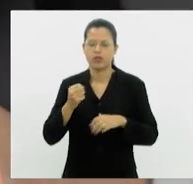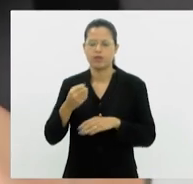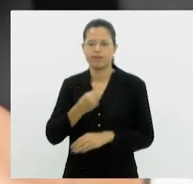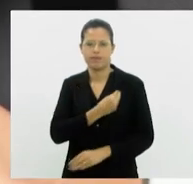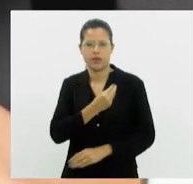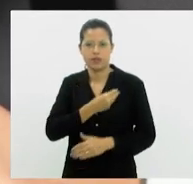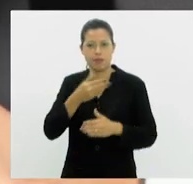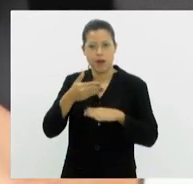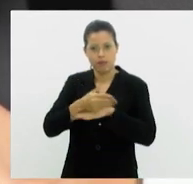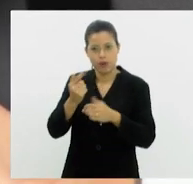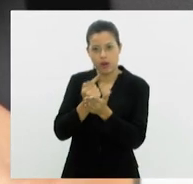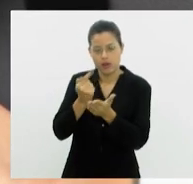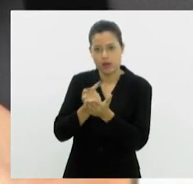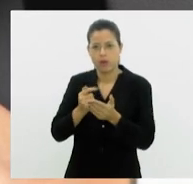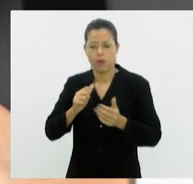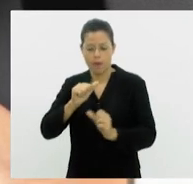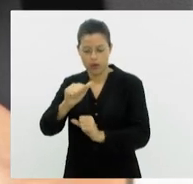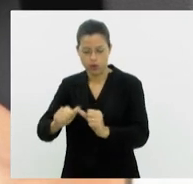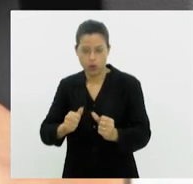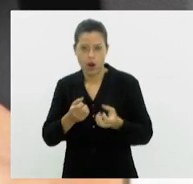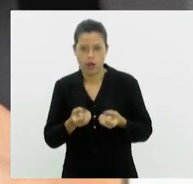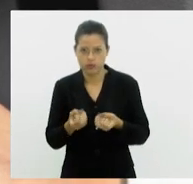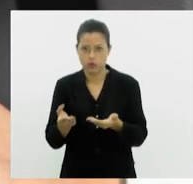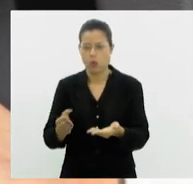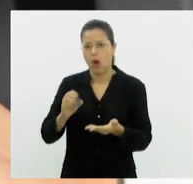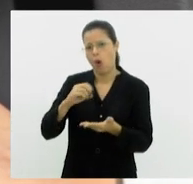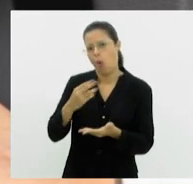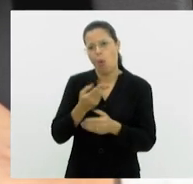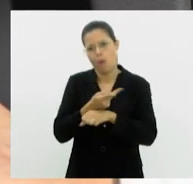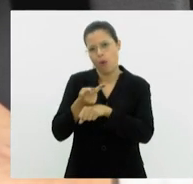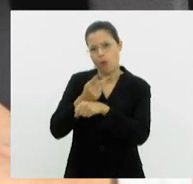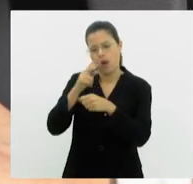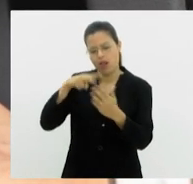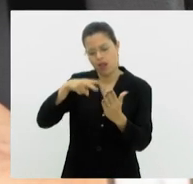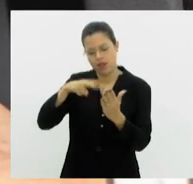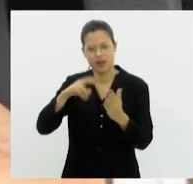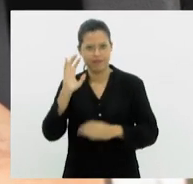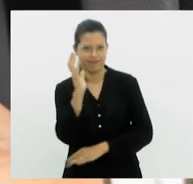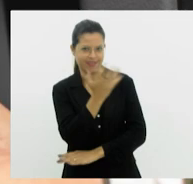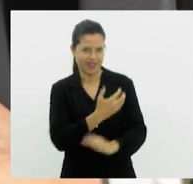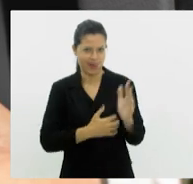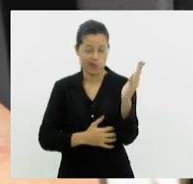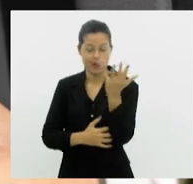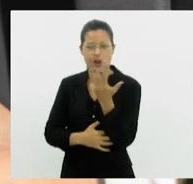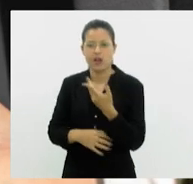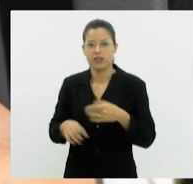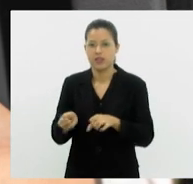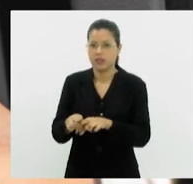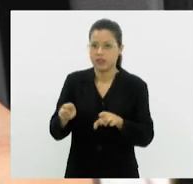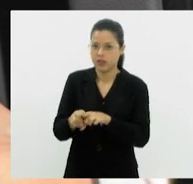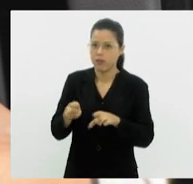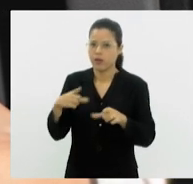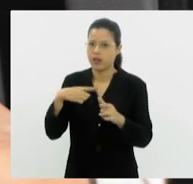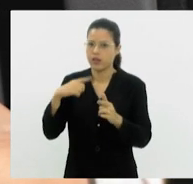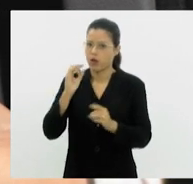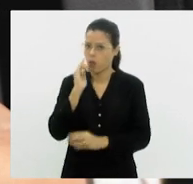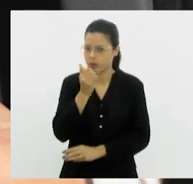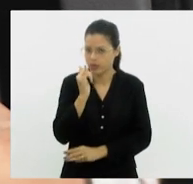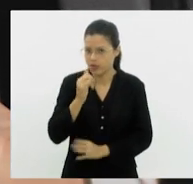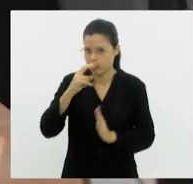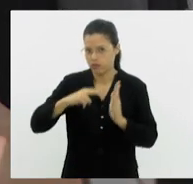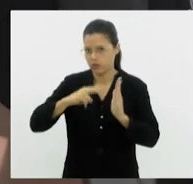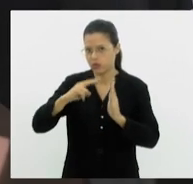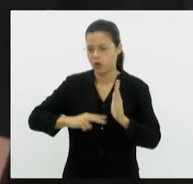doar, trocar ou buscar alguma história para ler em meio à natureza. O público também terá acesso à contação de histórias com autores de